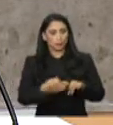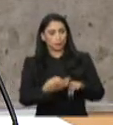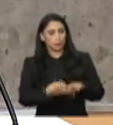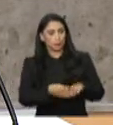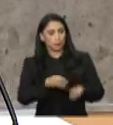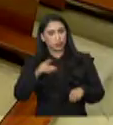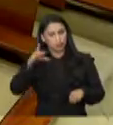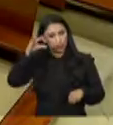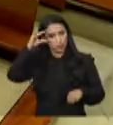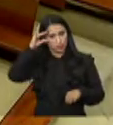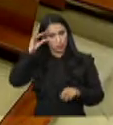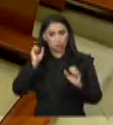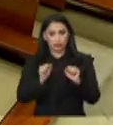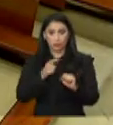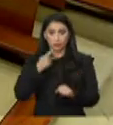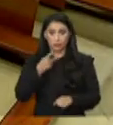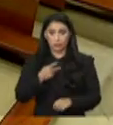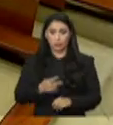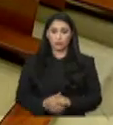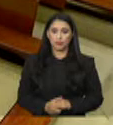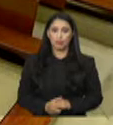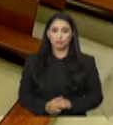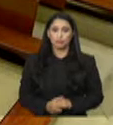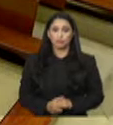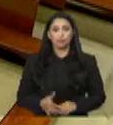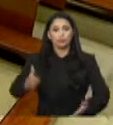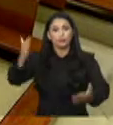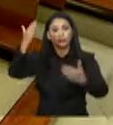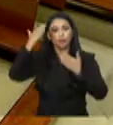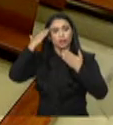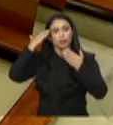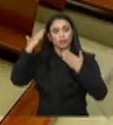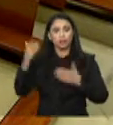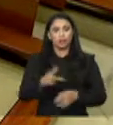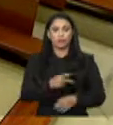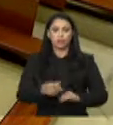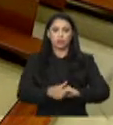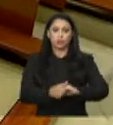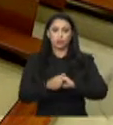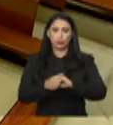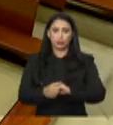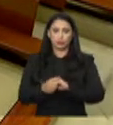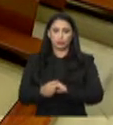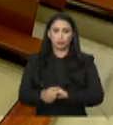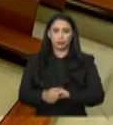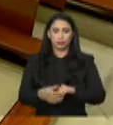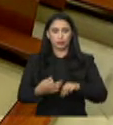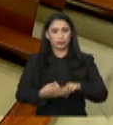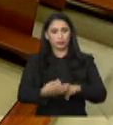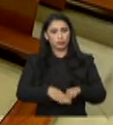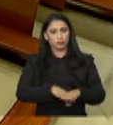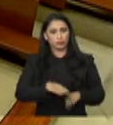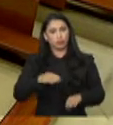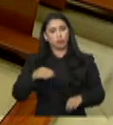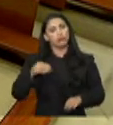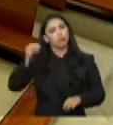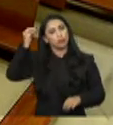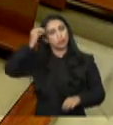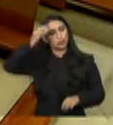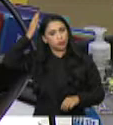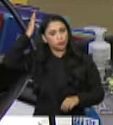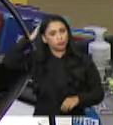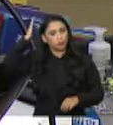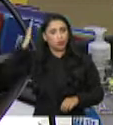podem ser aplicadas retroativamente e a saudação a vossa excelência' Luiz fux o ministro André Mendonça